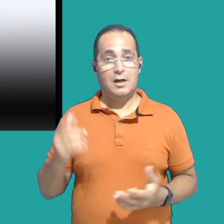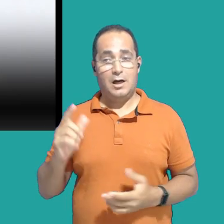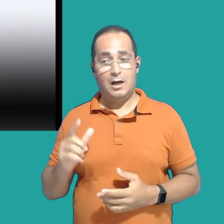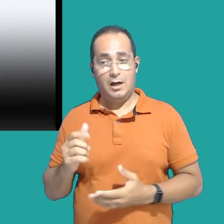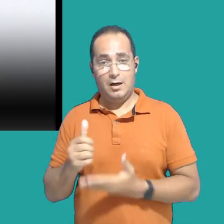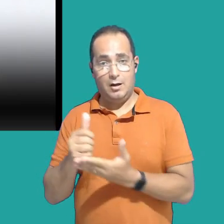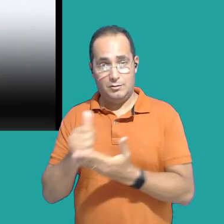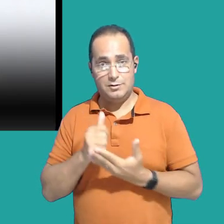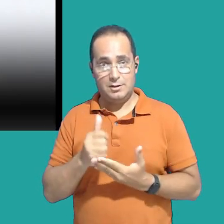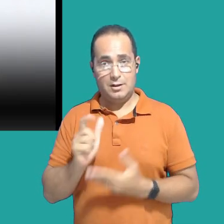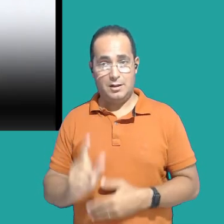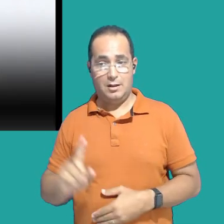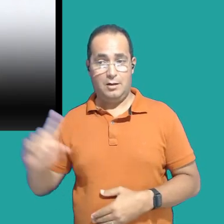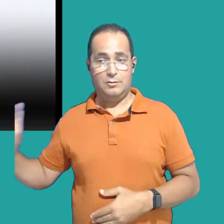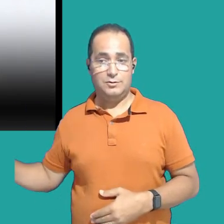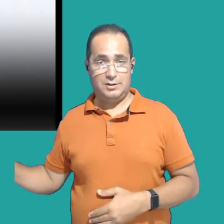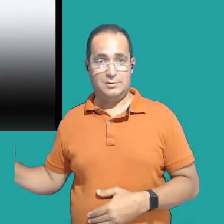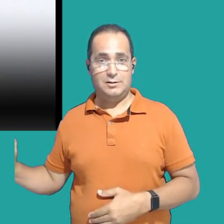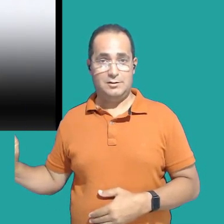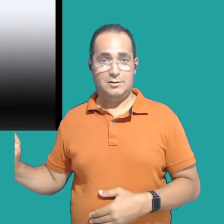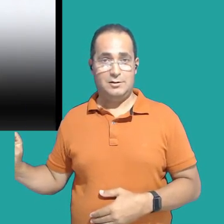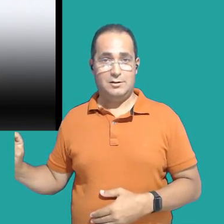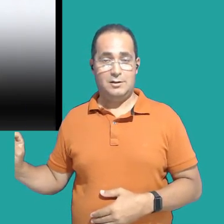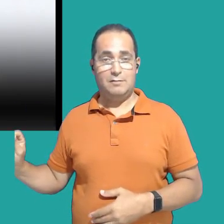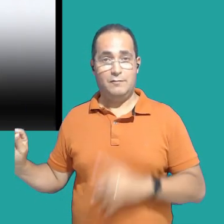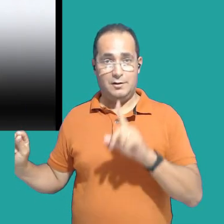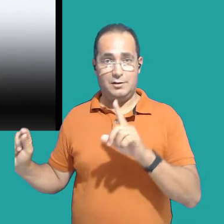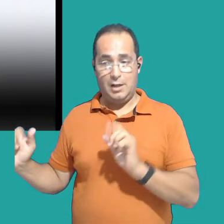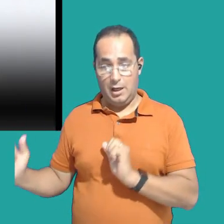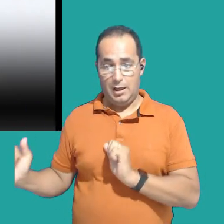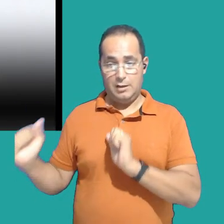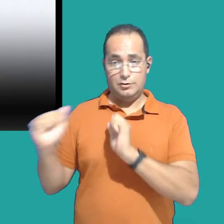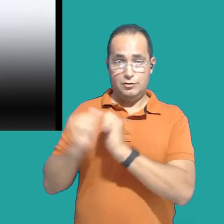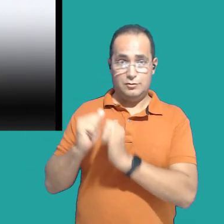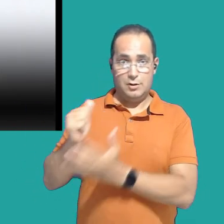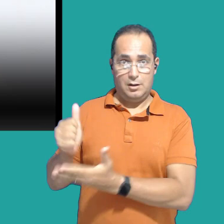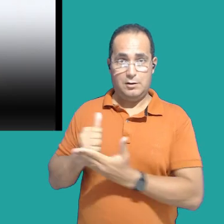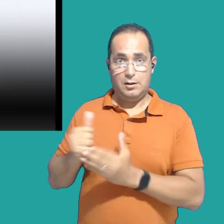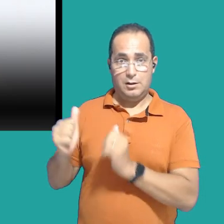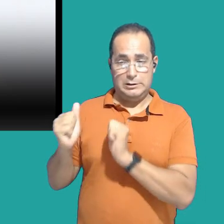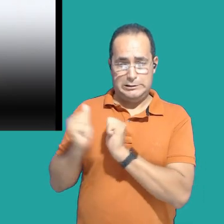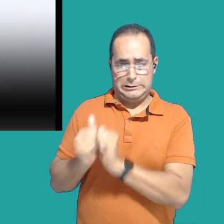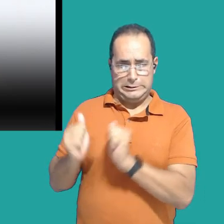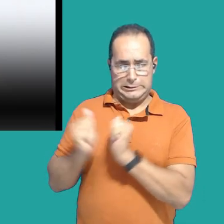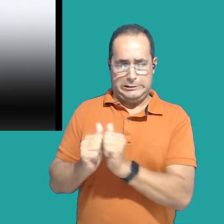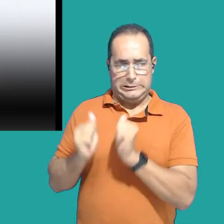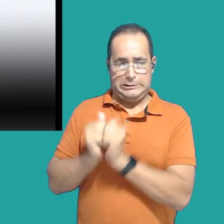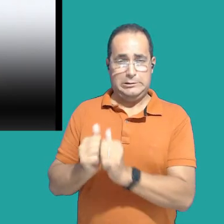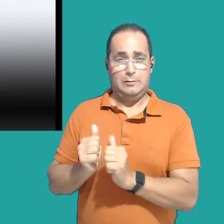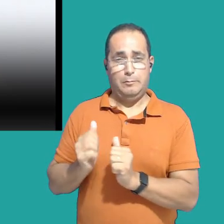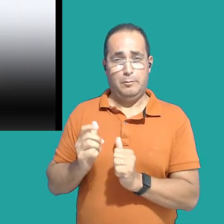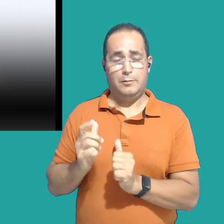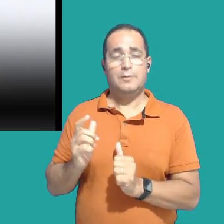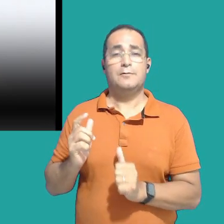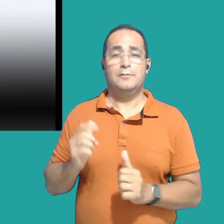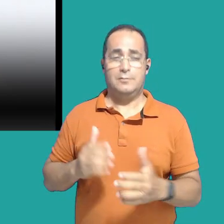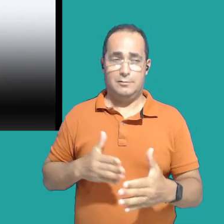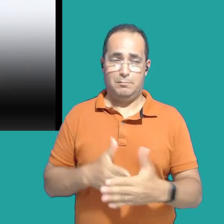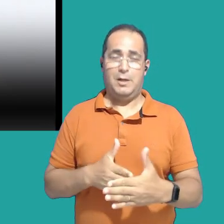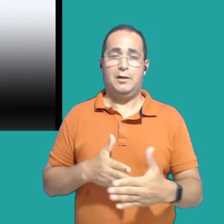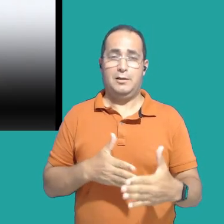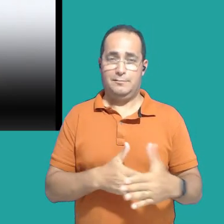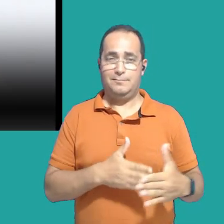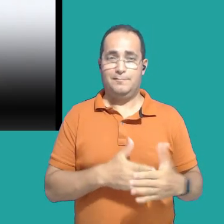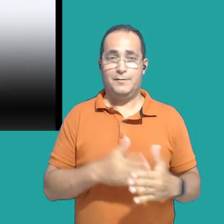A ausência quer dizer, a presença em excesso da auxiliar de sala criou